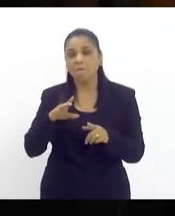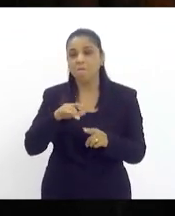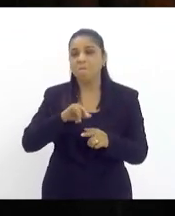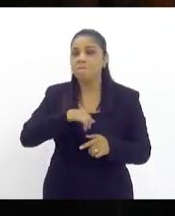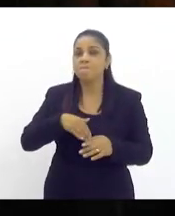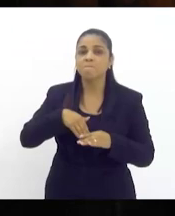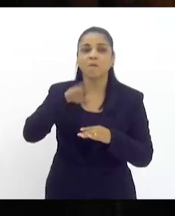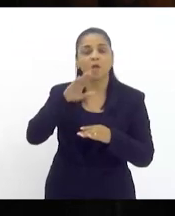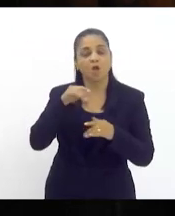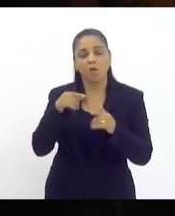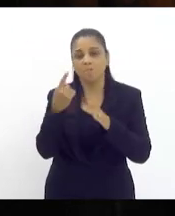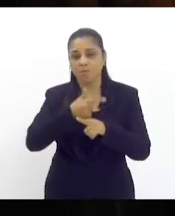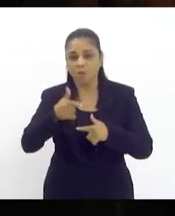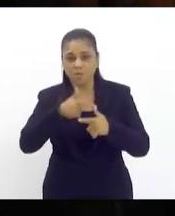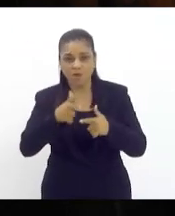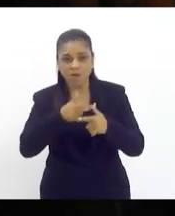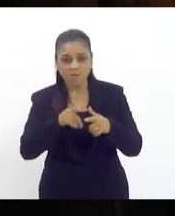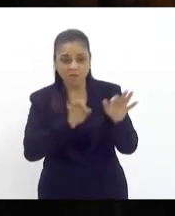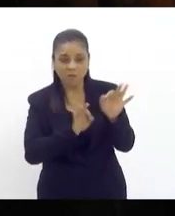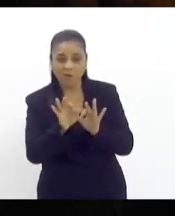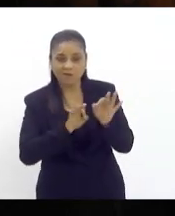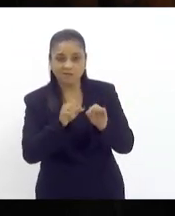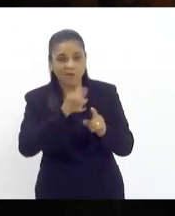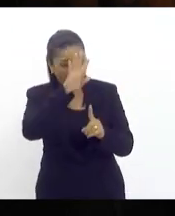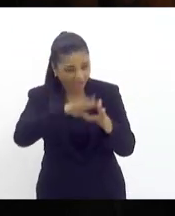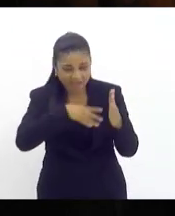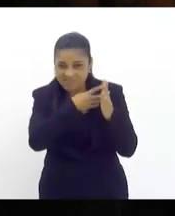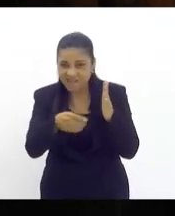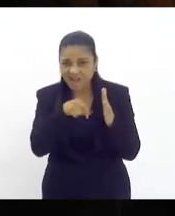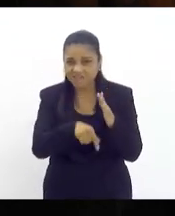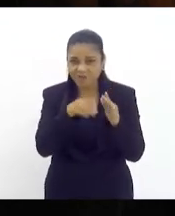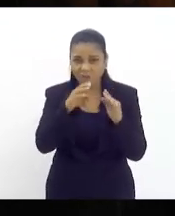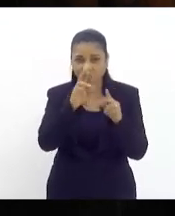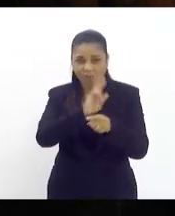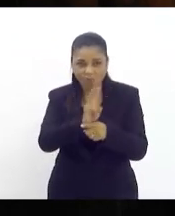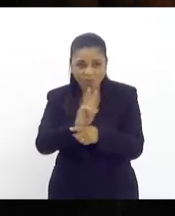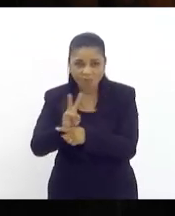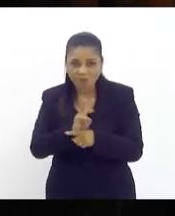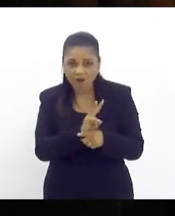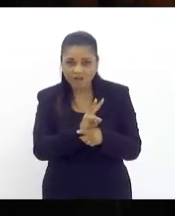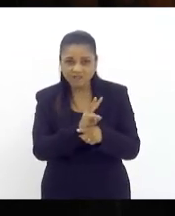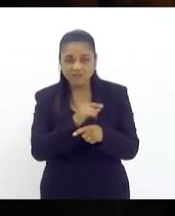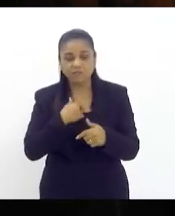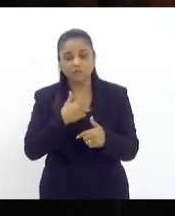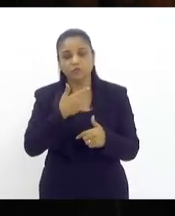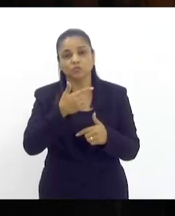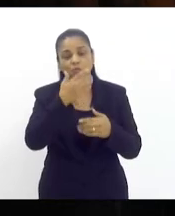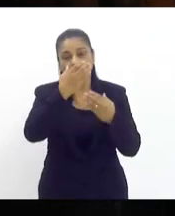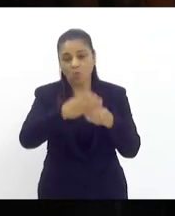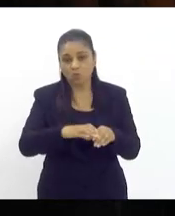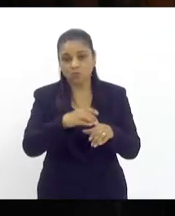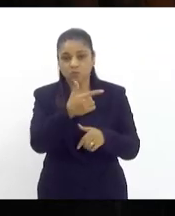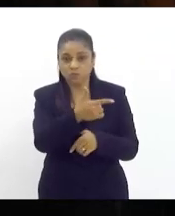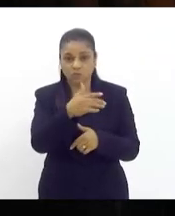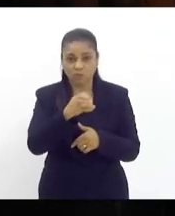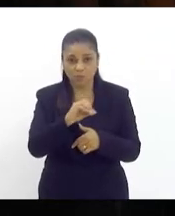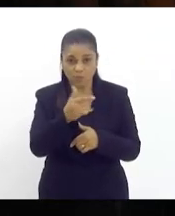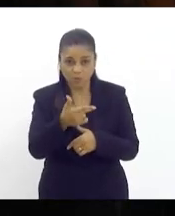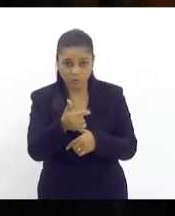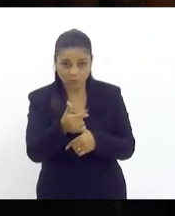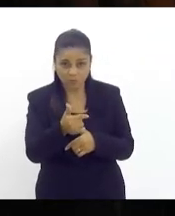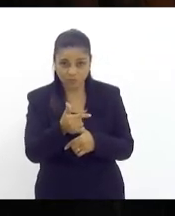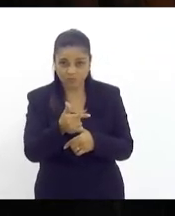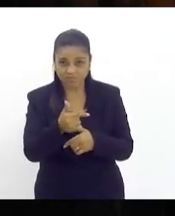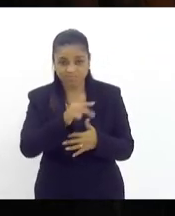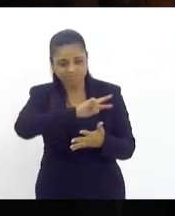do ordenamento público da cidade é a escala da Guarda ora a gente tem um concurso de 2012 com milhares